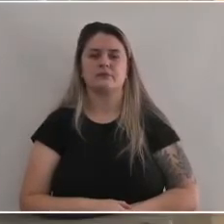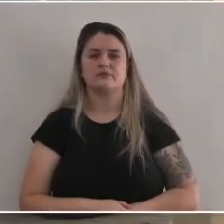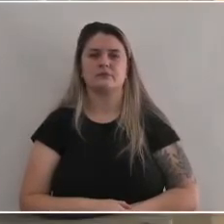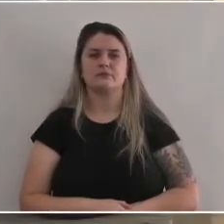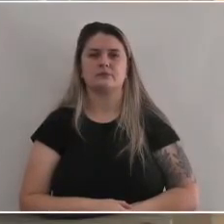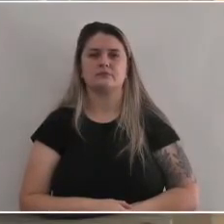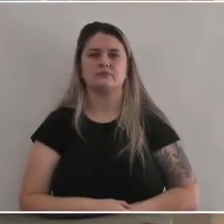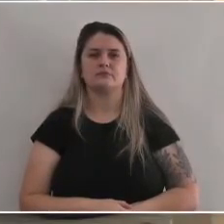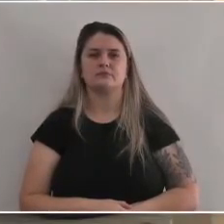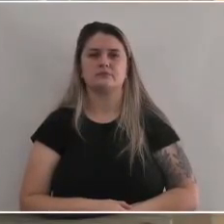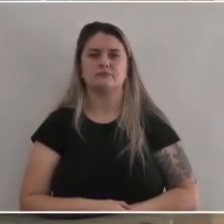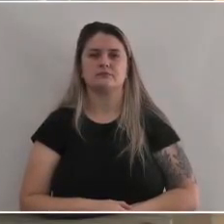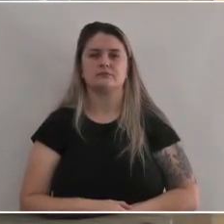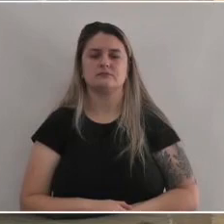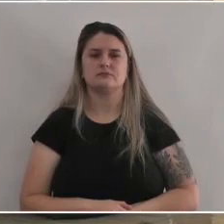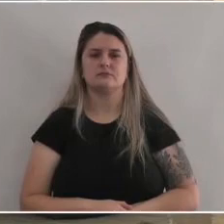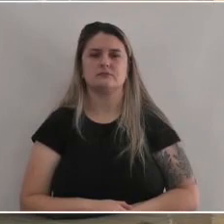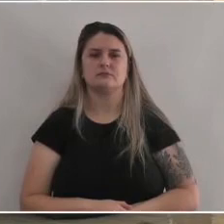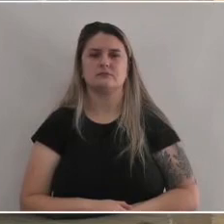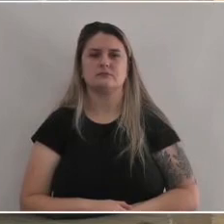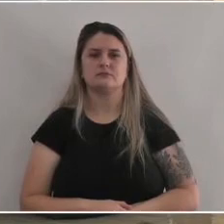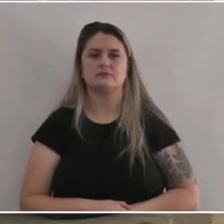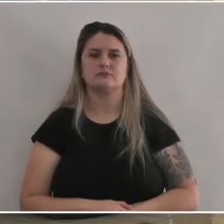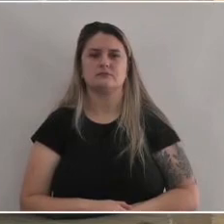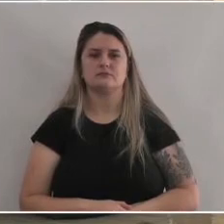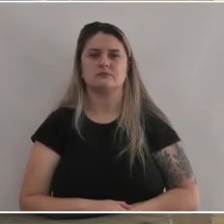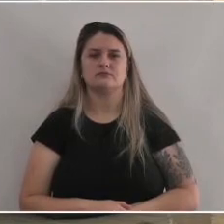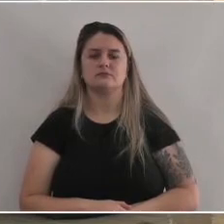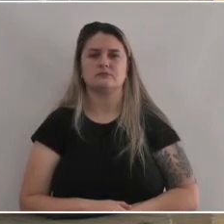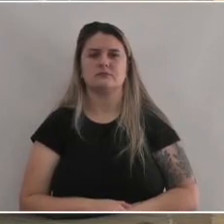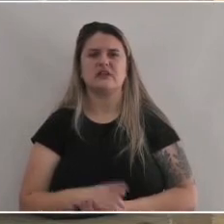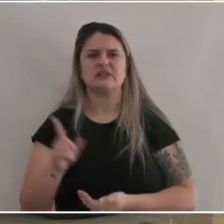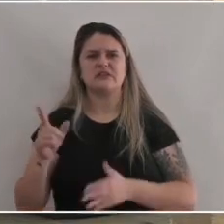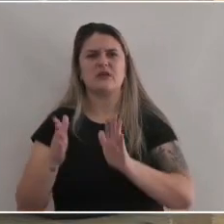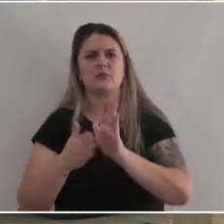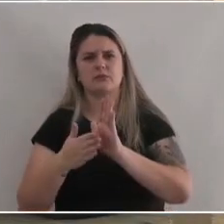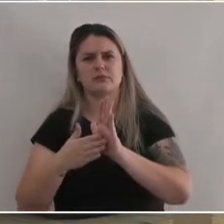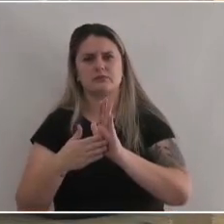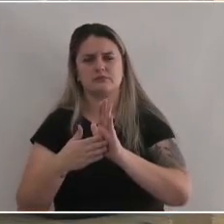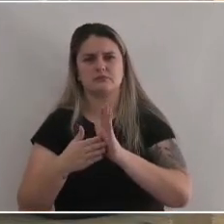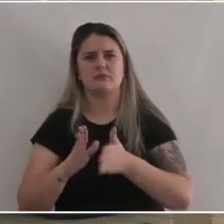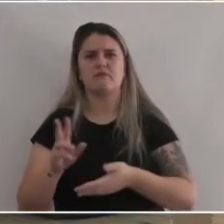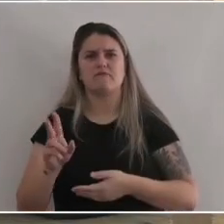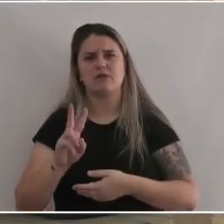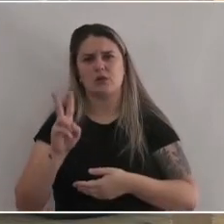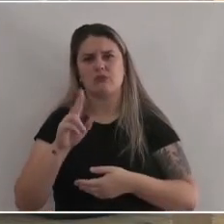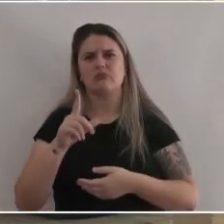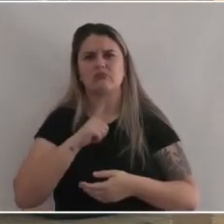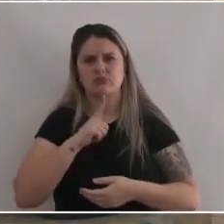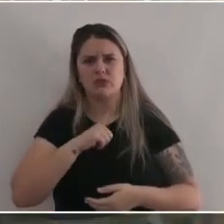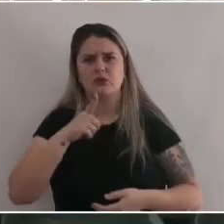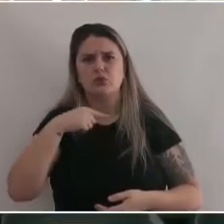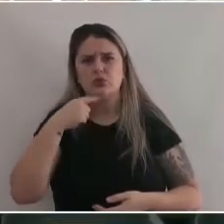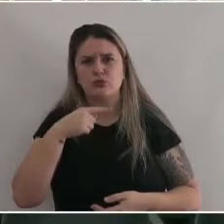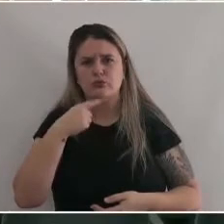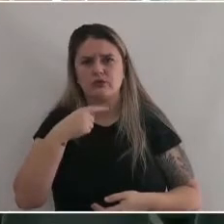Do Poder Legislativo seriam essas a prestação de contas. Alguém tem alguma dúvida?